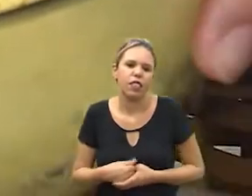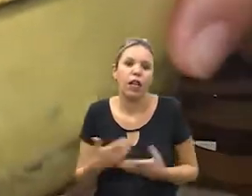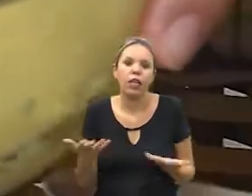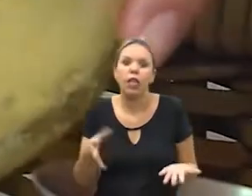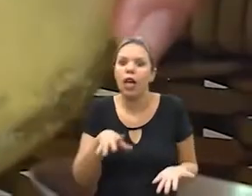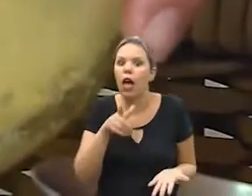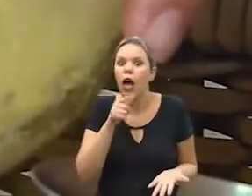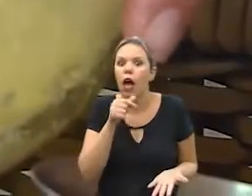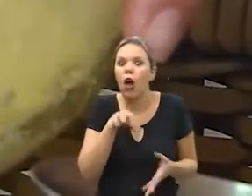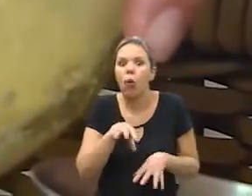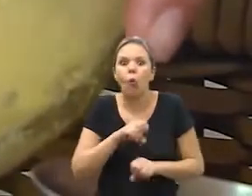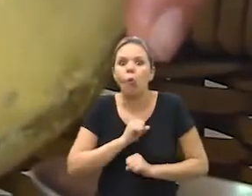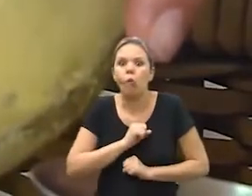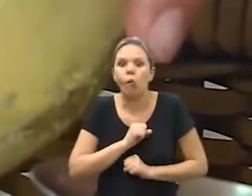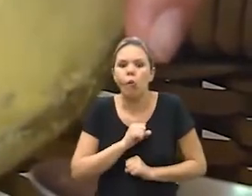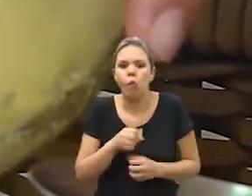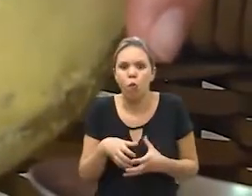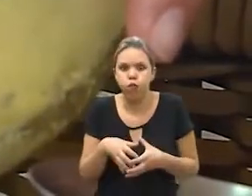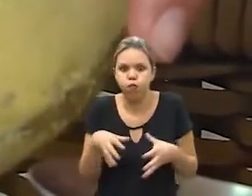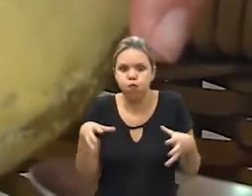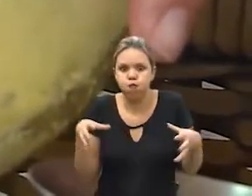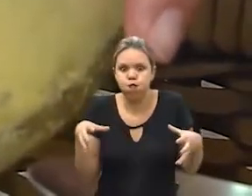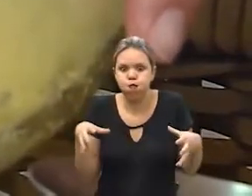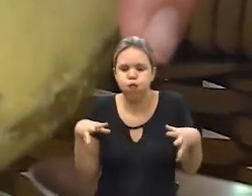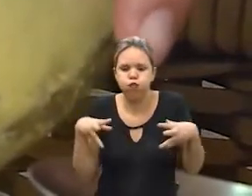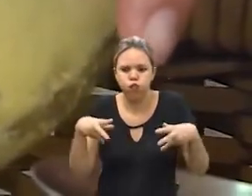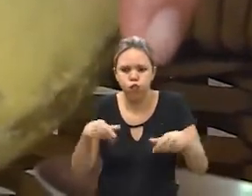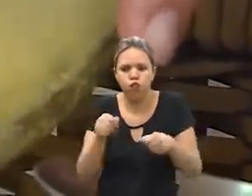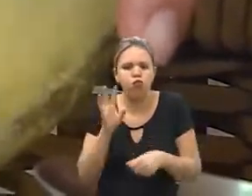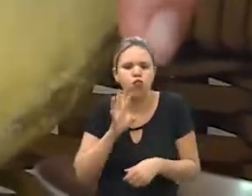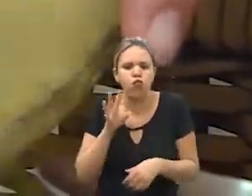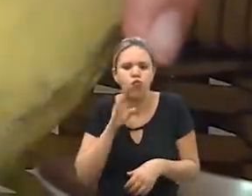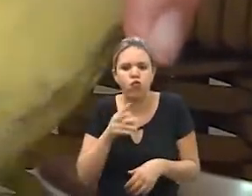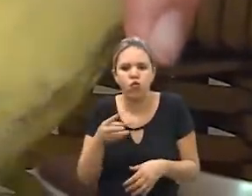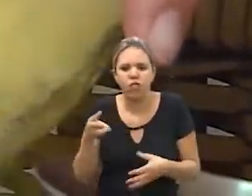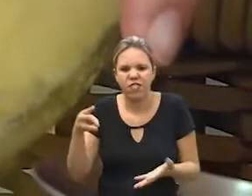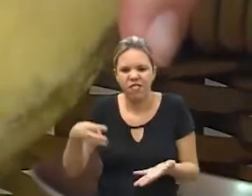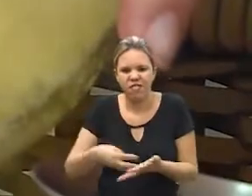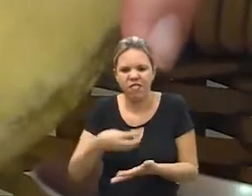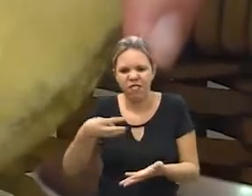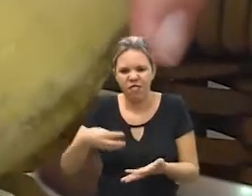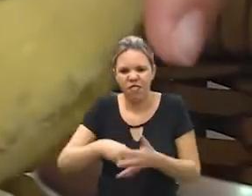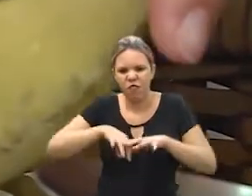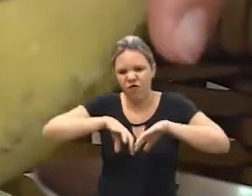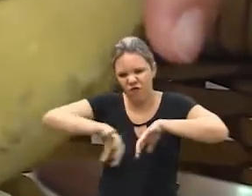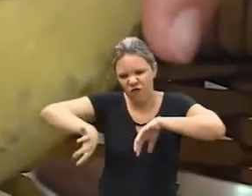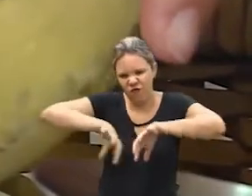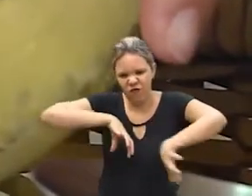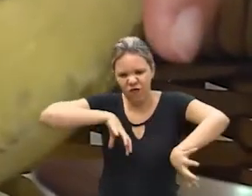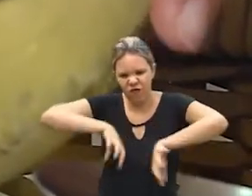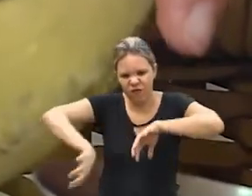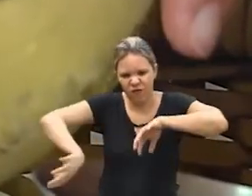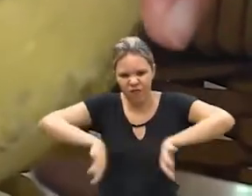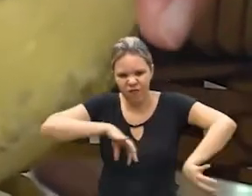água daí? Cadê a água? Ele absorveu todo. É legal mexer com o garfo, porque o garfo vai soltando.